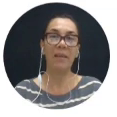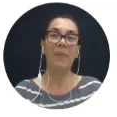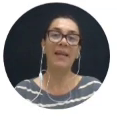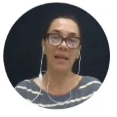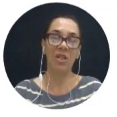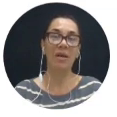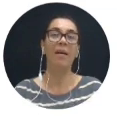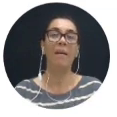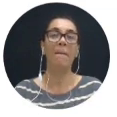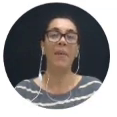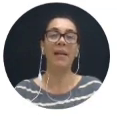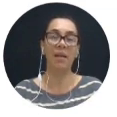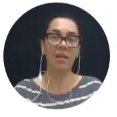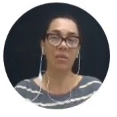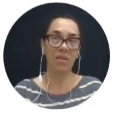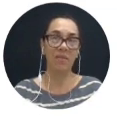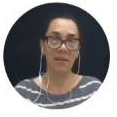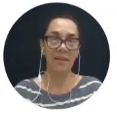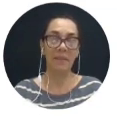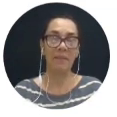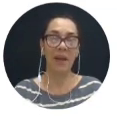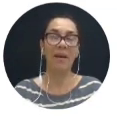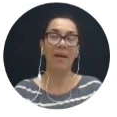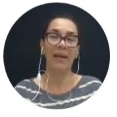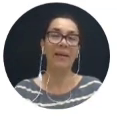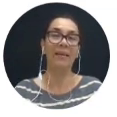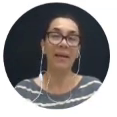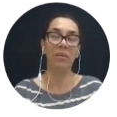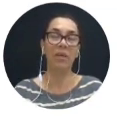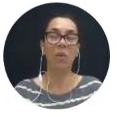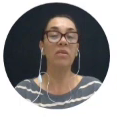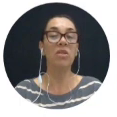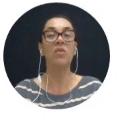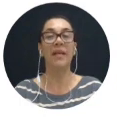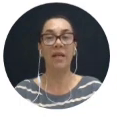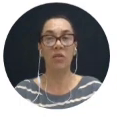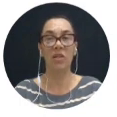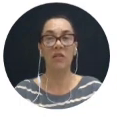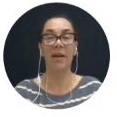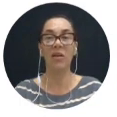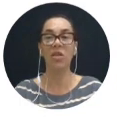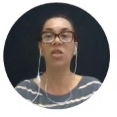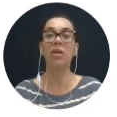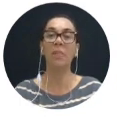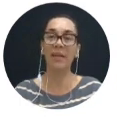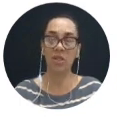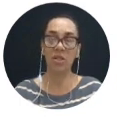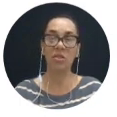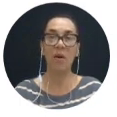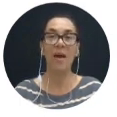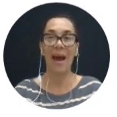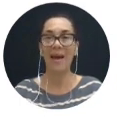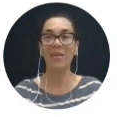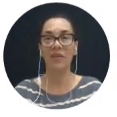elabora e planeja para que os alunos avancem, né? Entendendo que quando a gente planeja uma atividade, a gente não